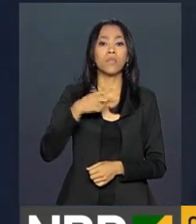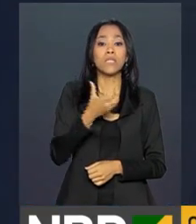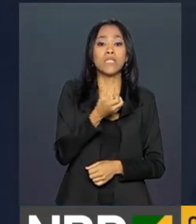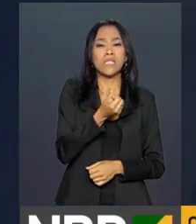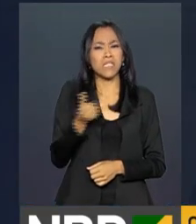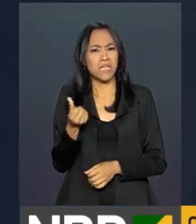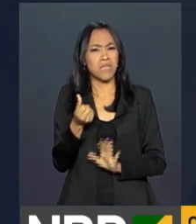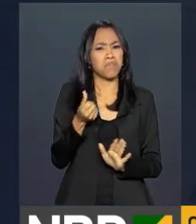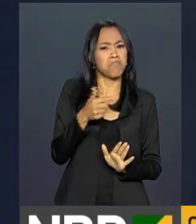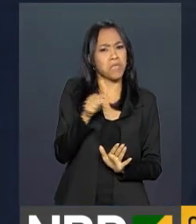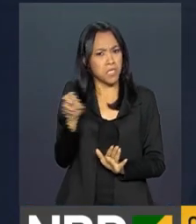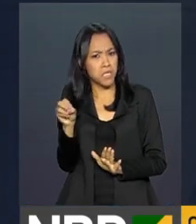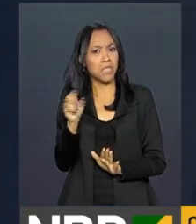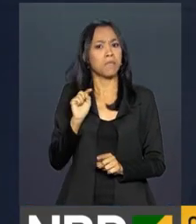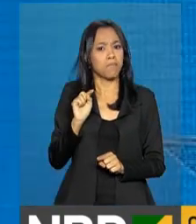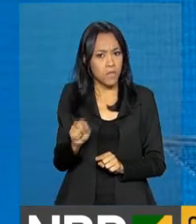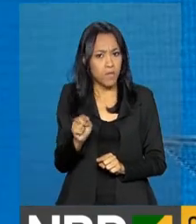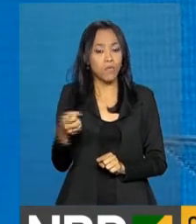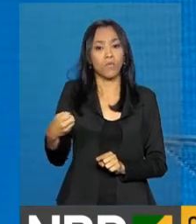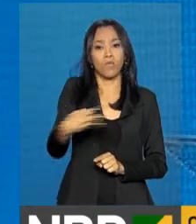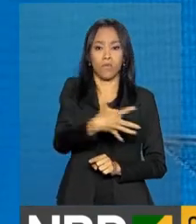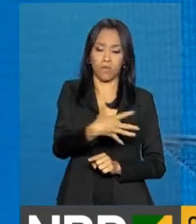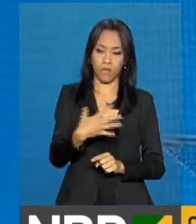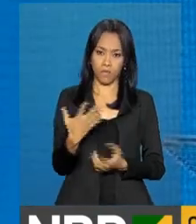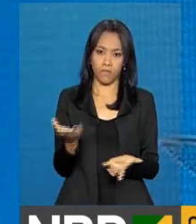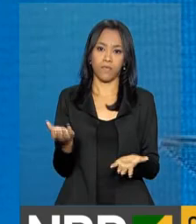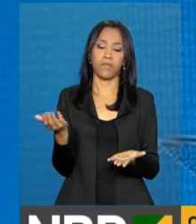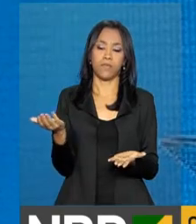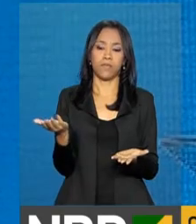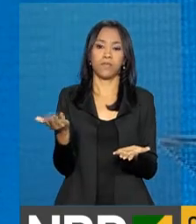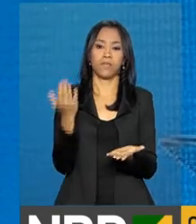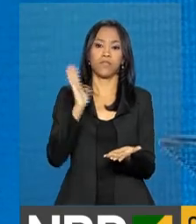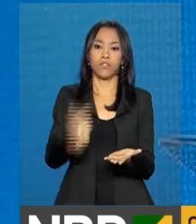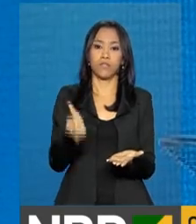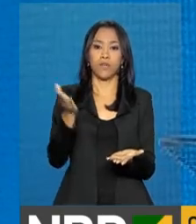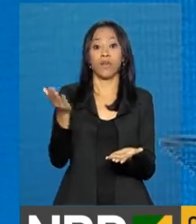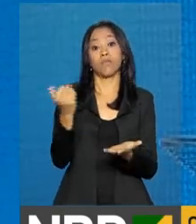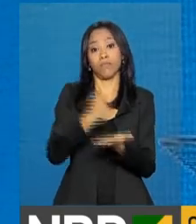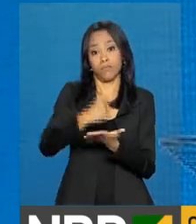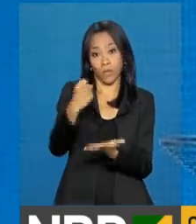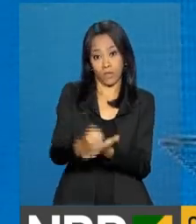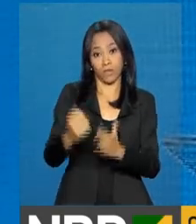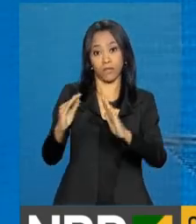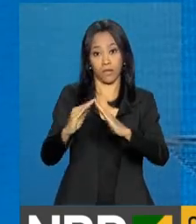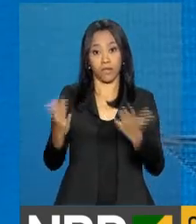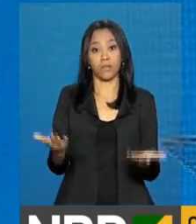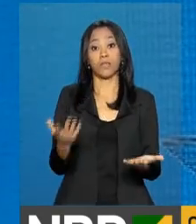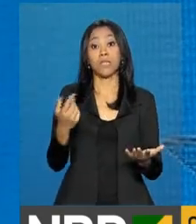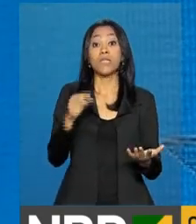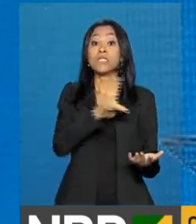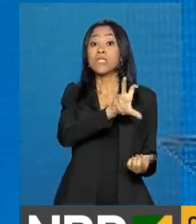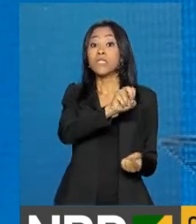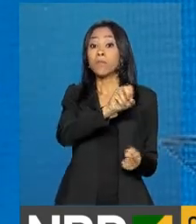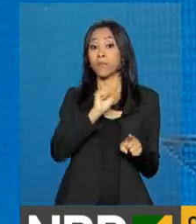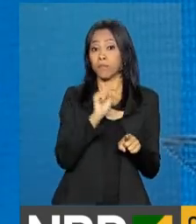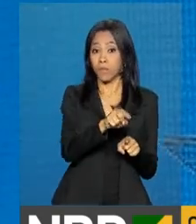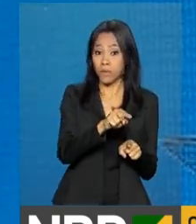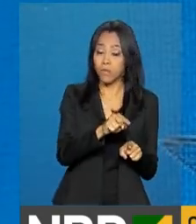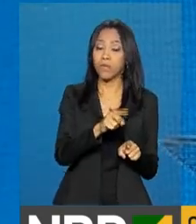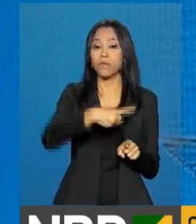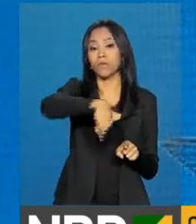ou 700 mil novas unidades contratadas, sendo que 50 mil delas se